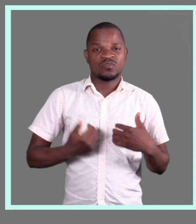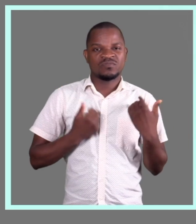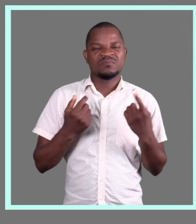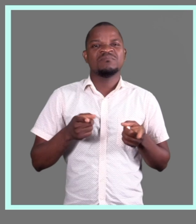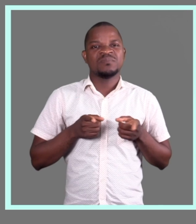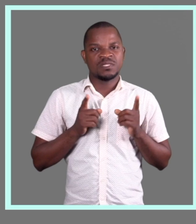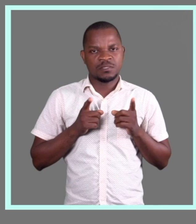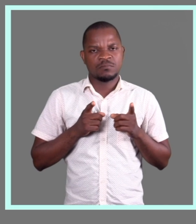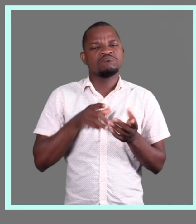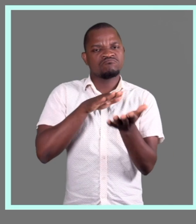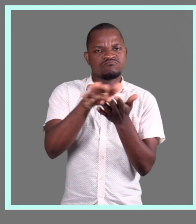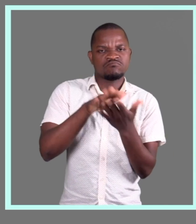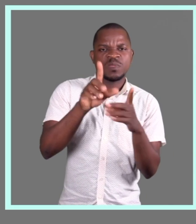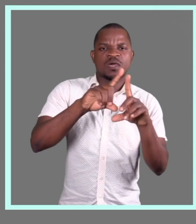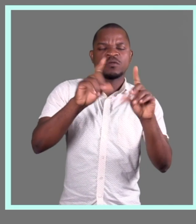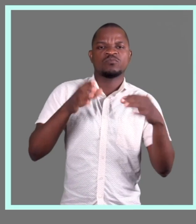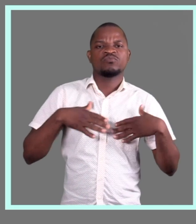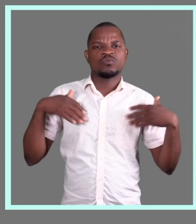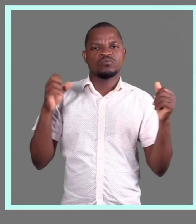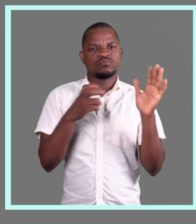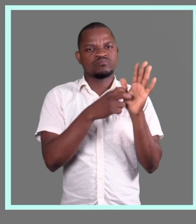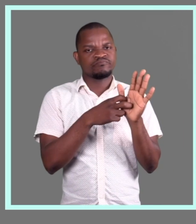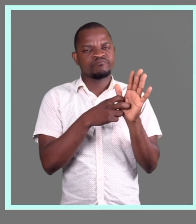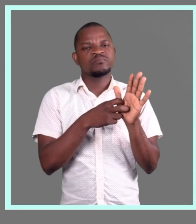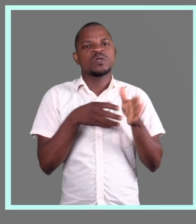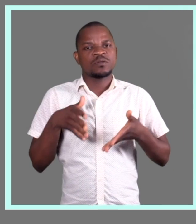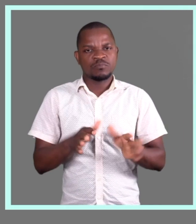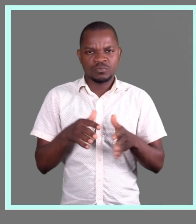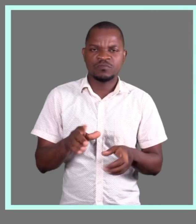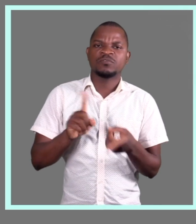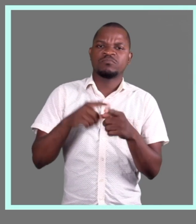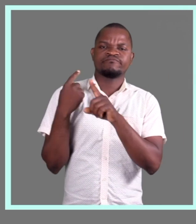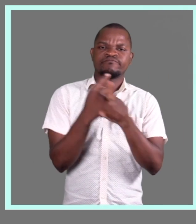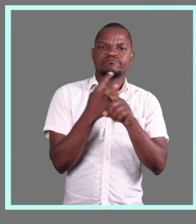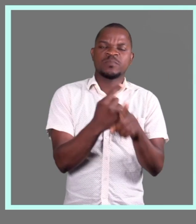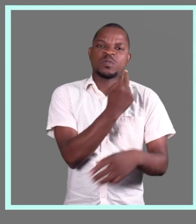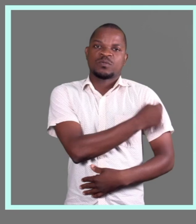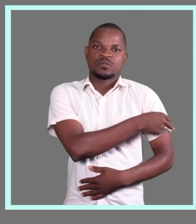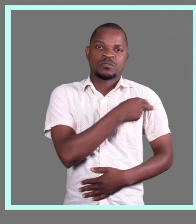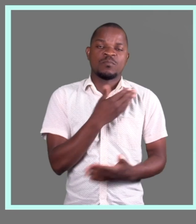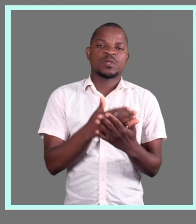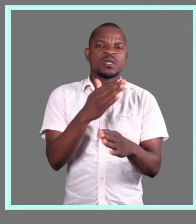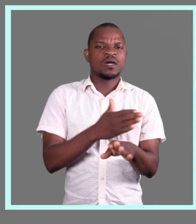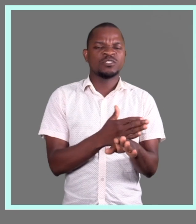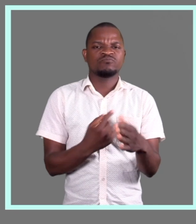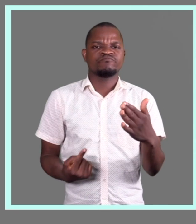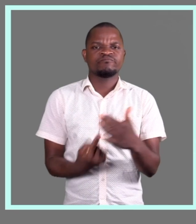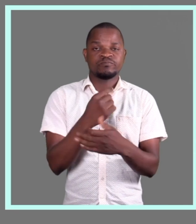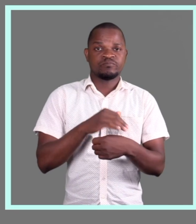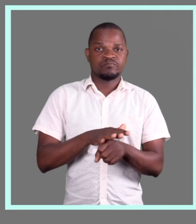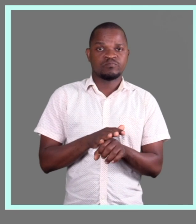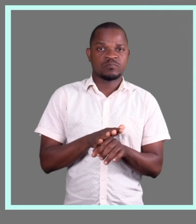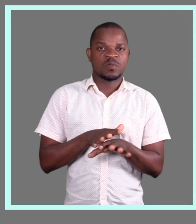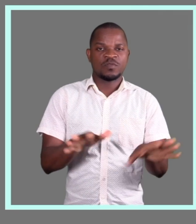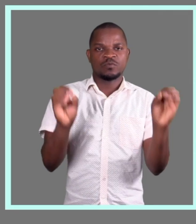sensibilizar a juventude, muito mais as meninas, questão de saúde sexual reprodutiva, encaminhamentos hospitalares. Tá. E no